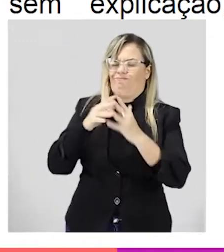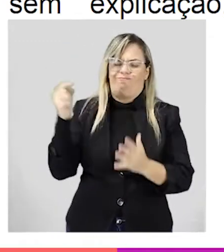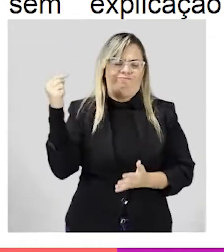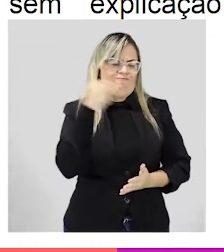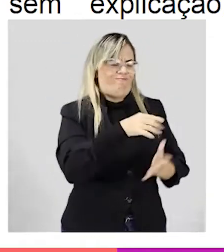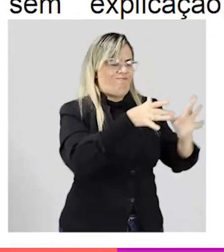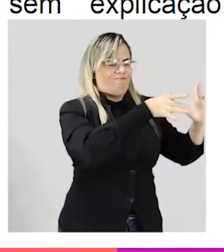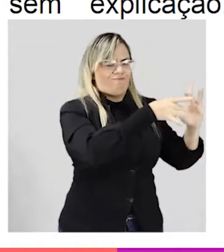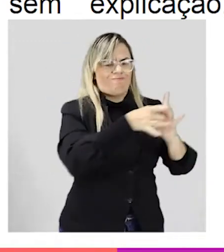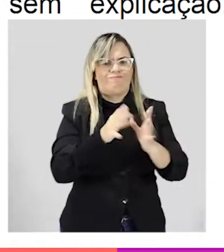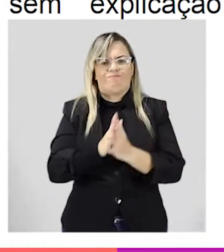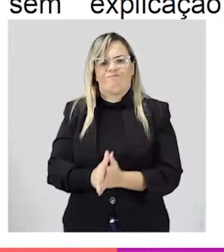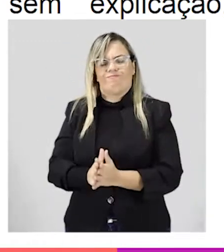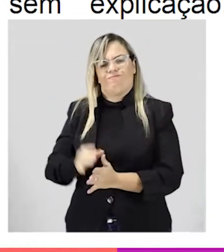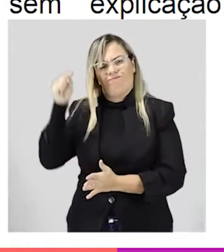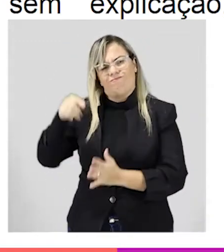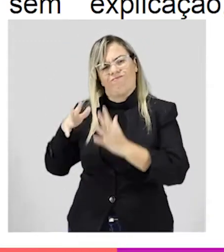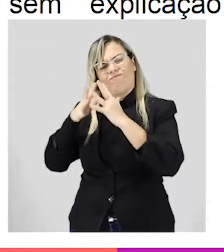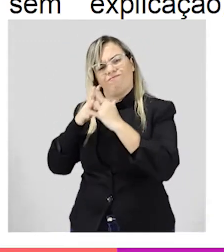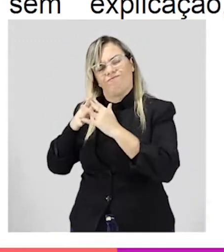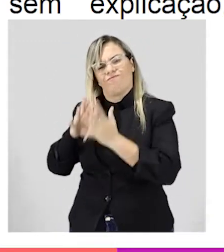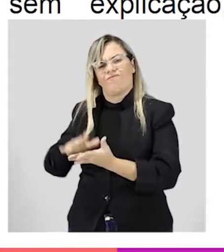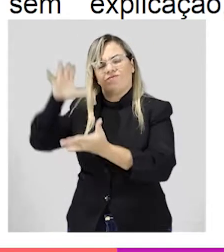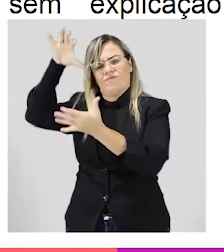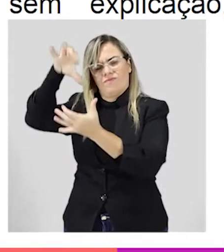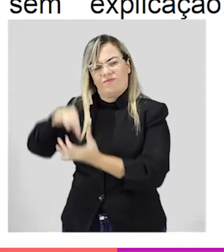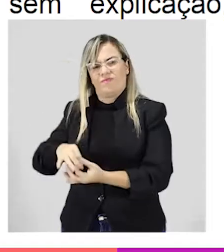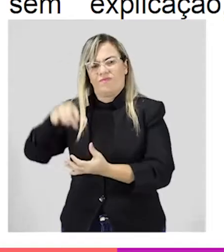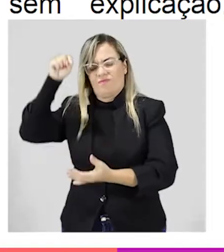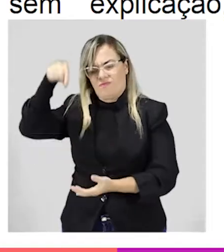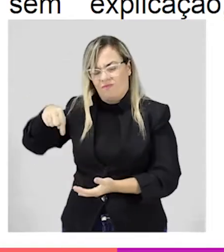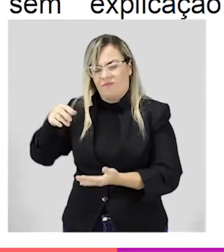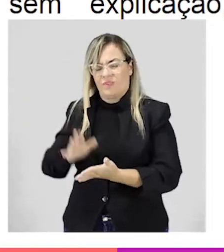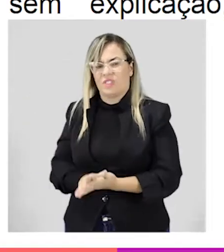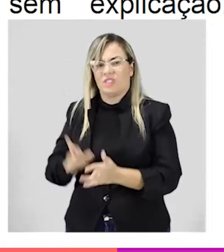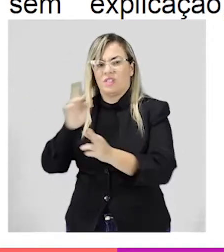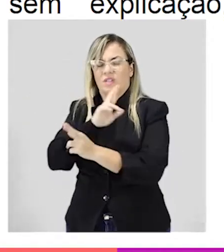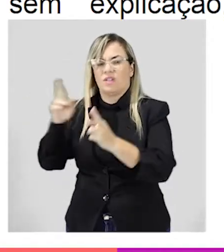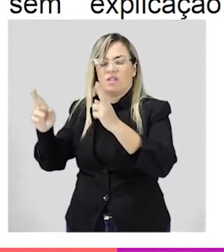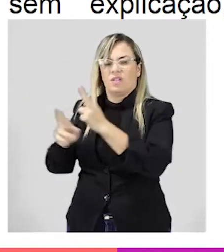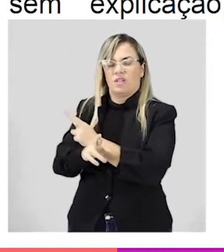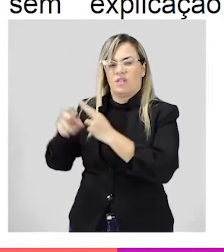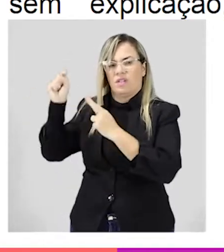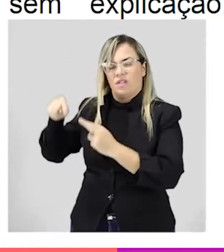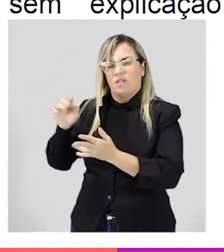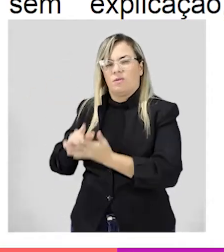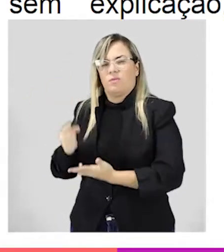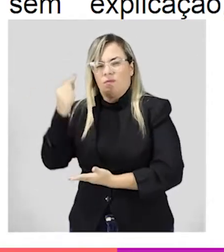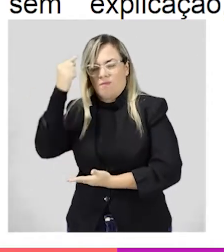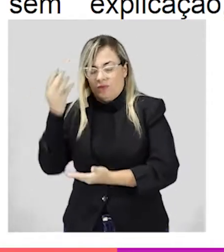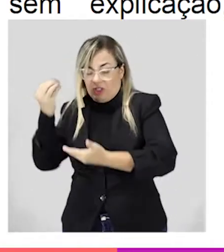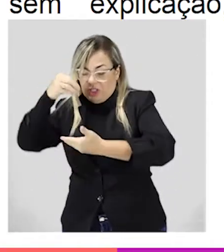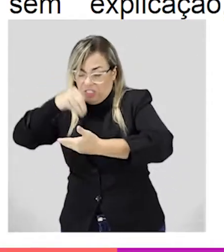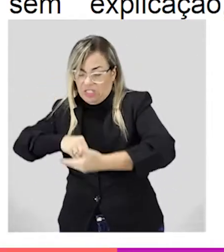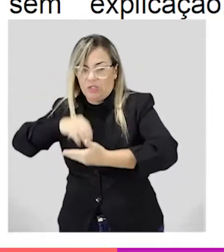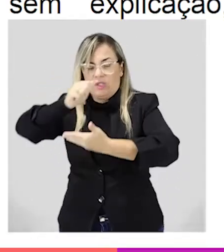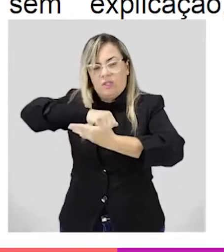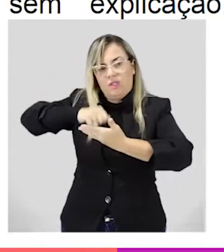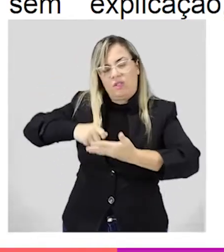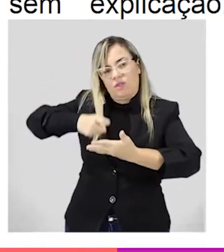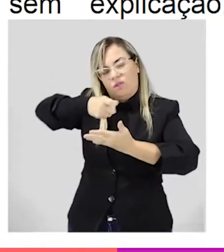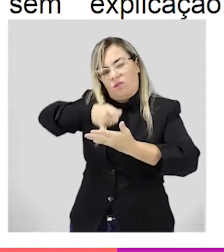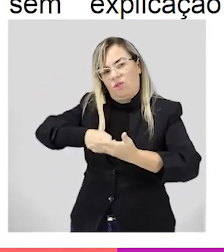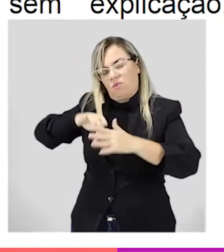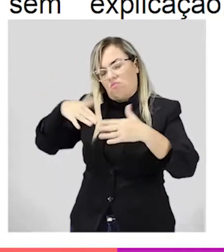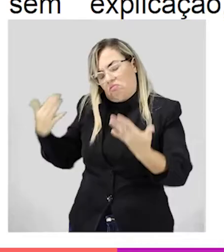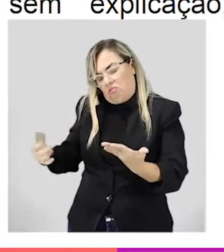coesão e coerência. Na verdade, a coerência diz respeito à lógica interna do texto. Não adianta um